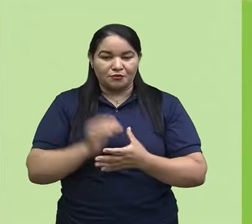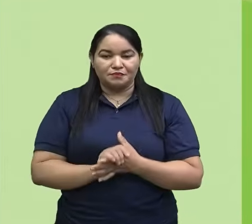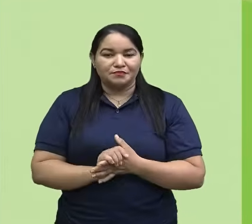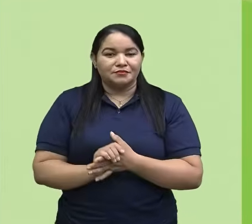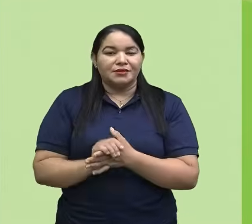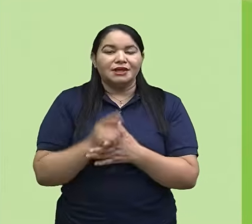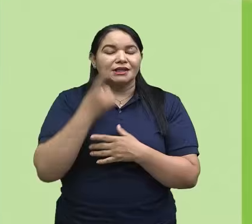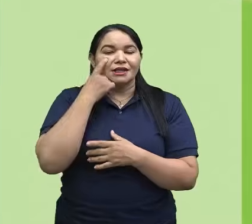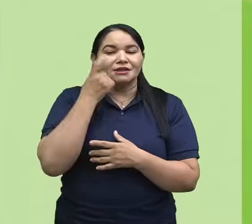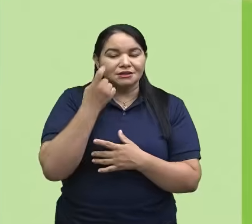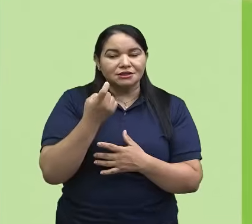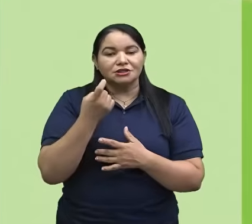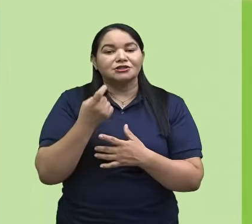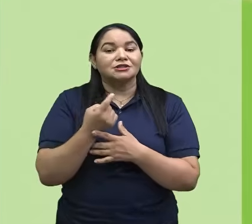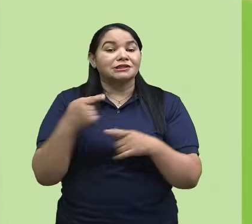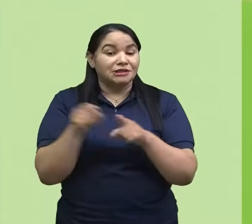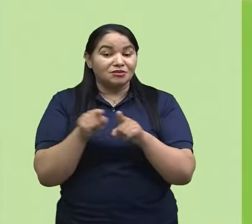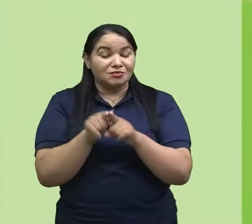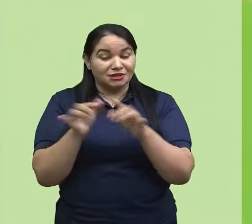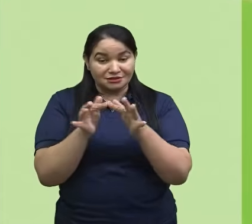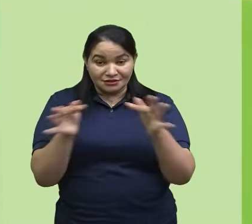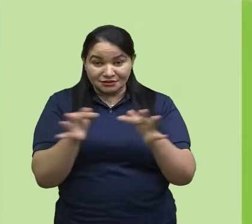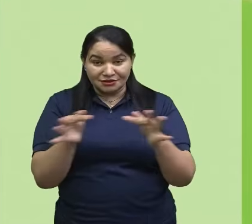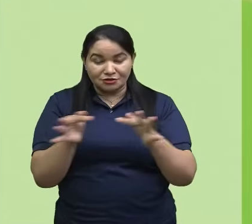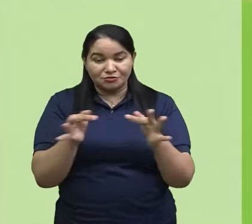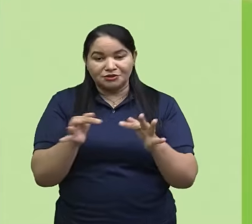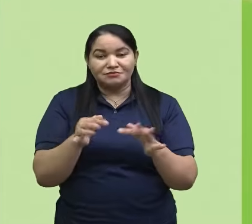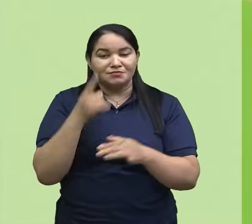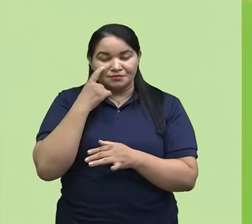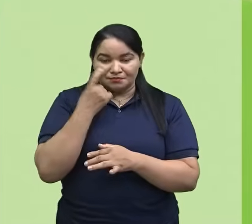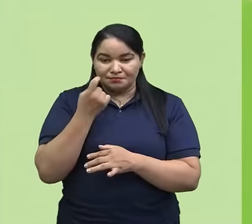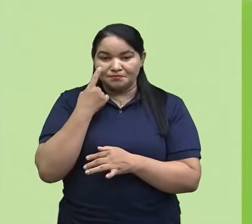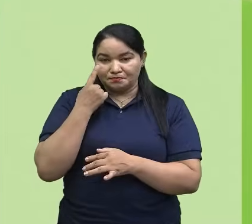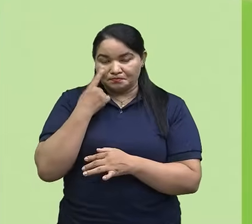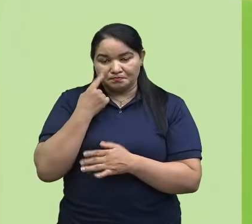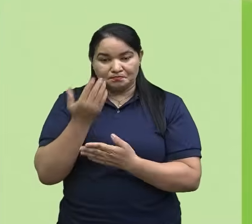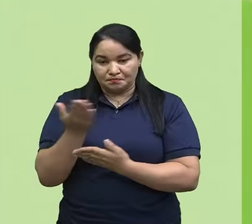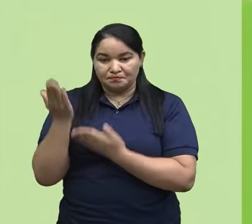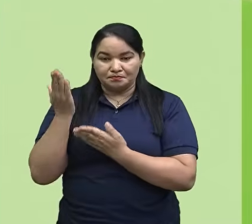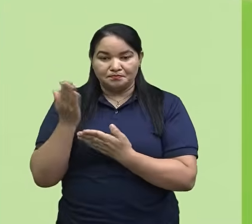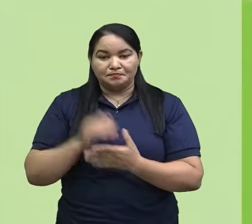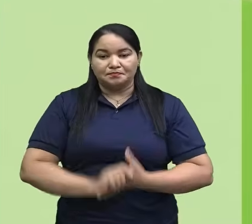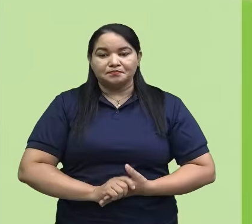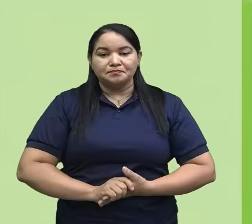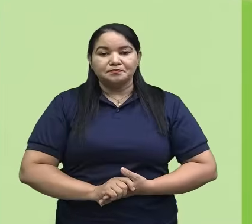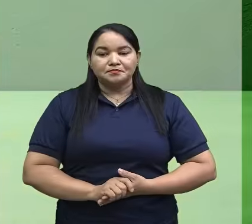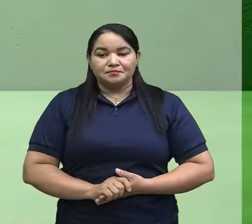bem interessante, é simples até de entender e é bem interessante. Então, observe aí o vídeo.